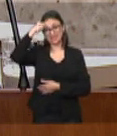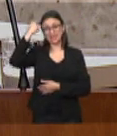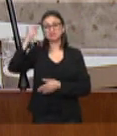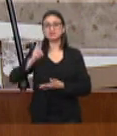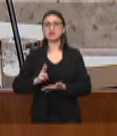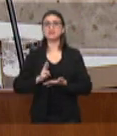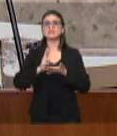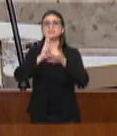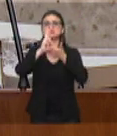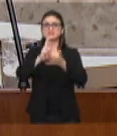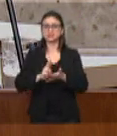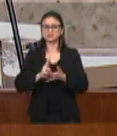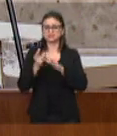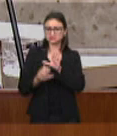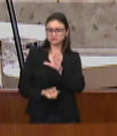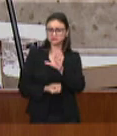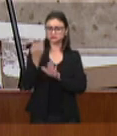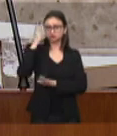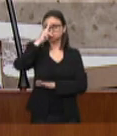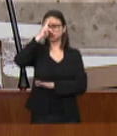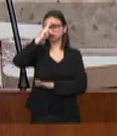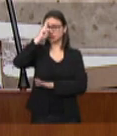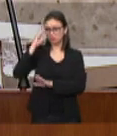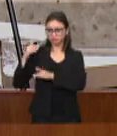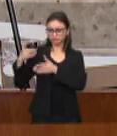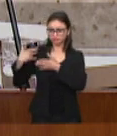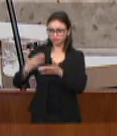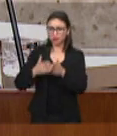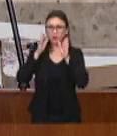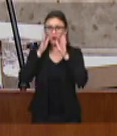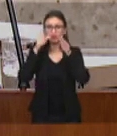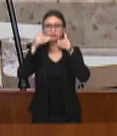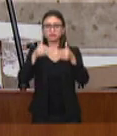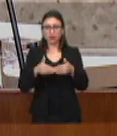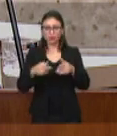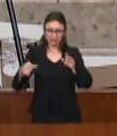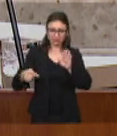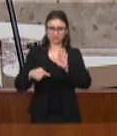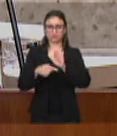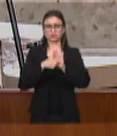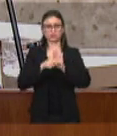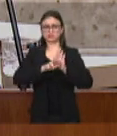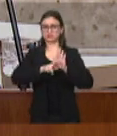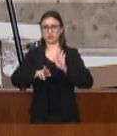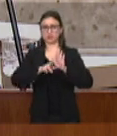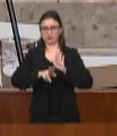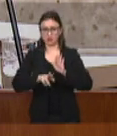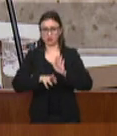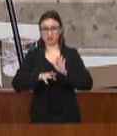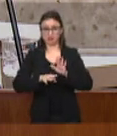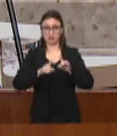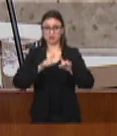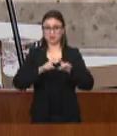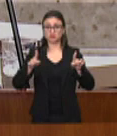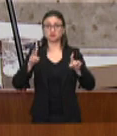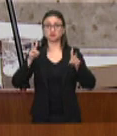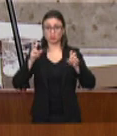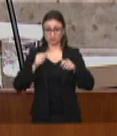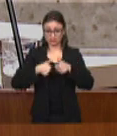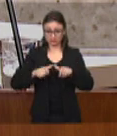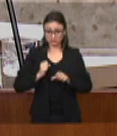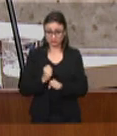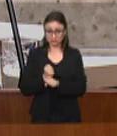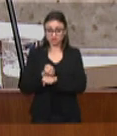construção de uma virada histórica, com foco não no aspecto negativo referente ao regime